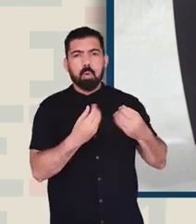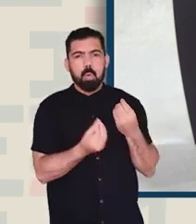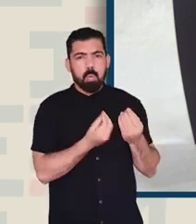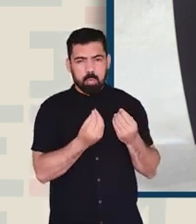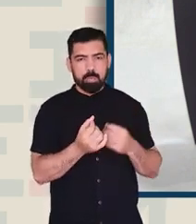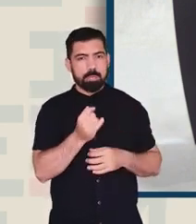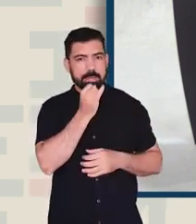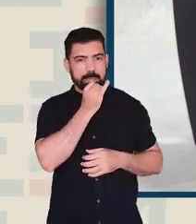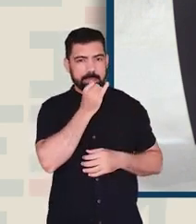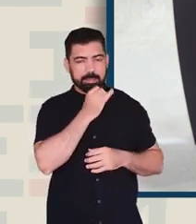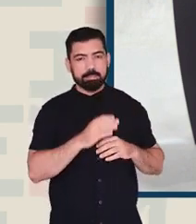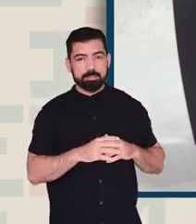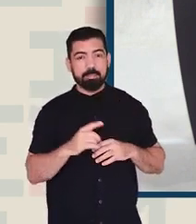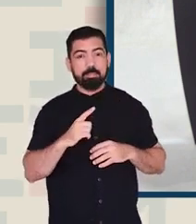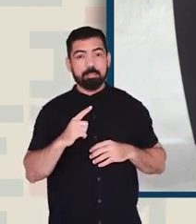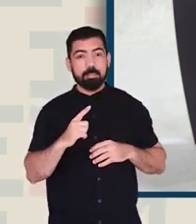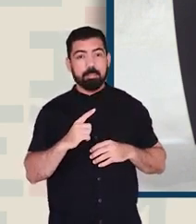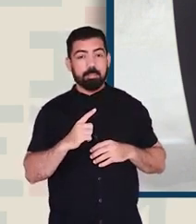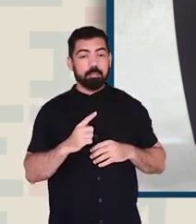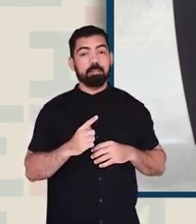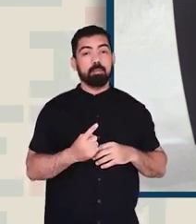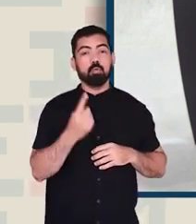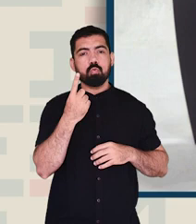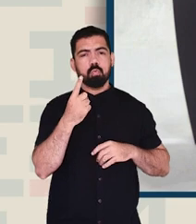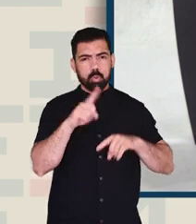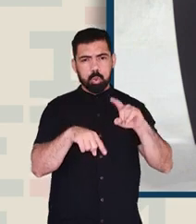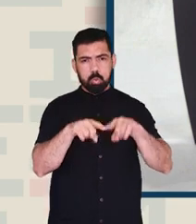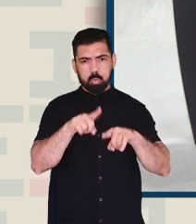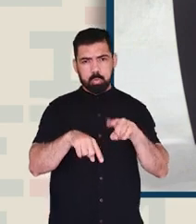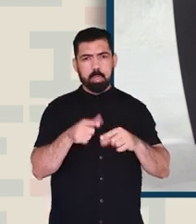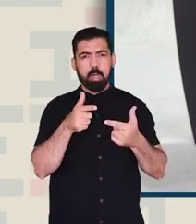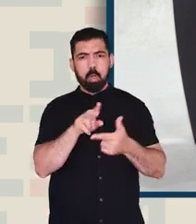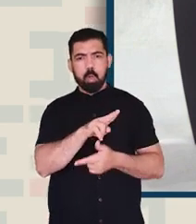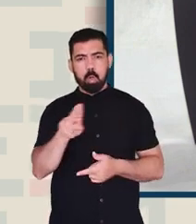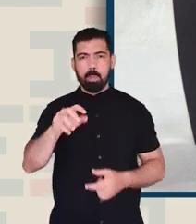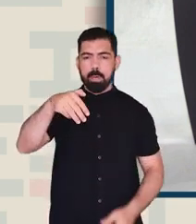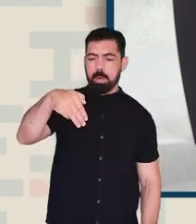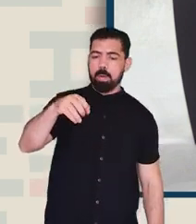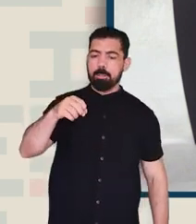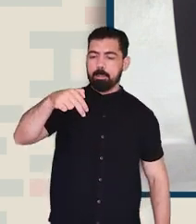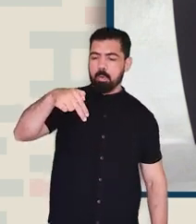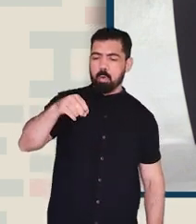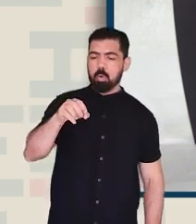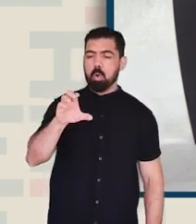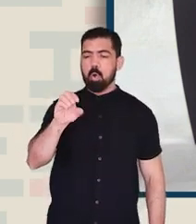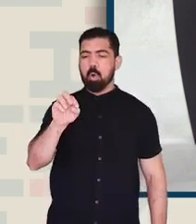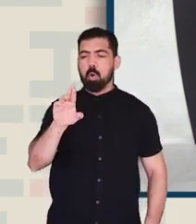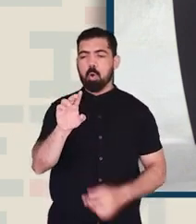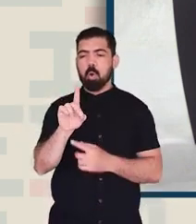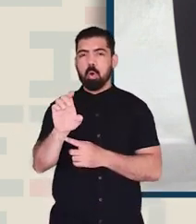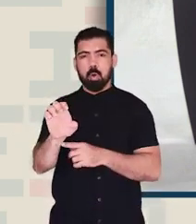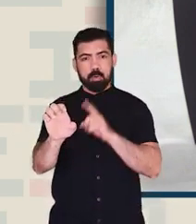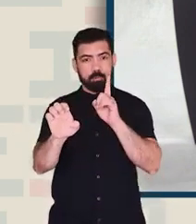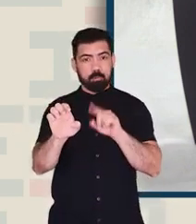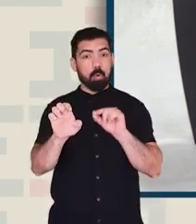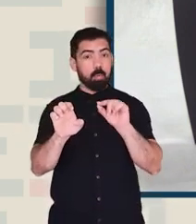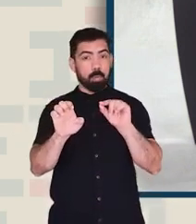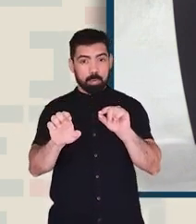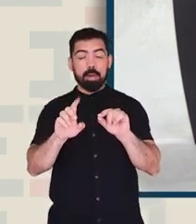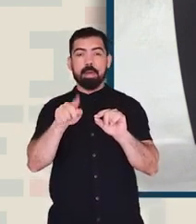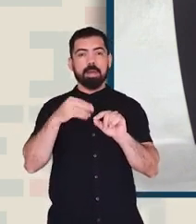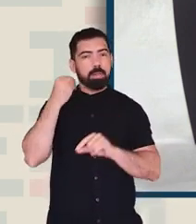assim. Baseada num instrumento chamado monocórdio, que foi um instrumento que serviu de referência para experimentos, para a gente